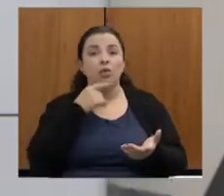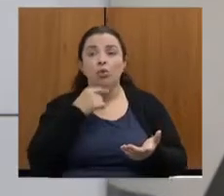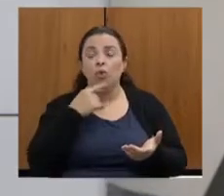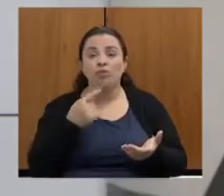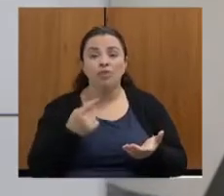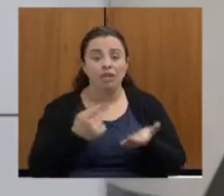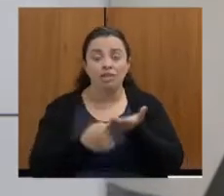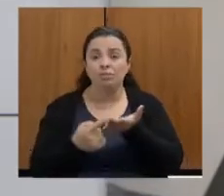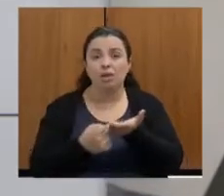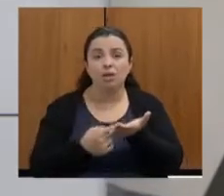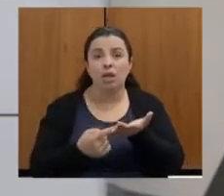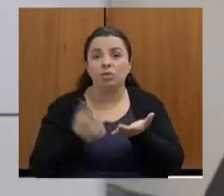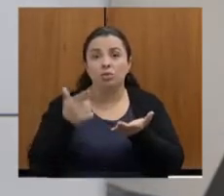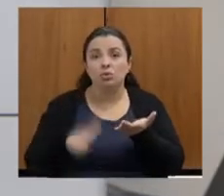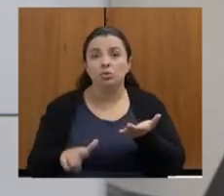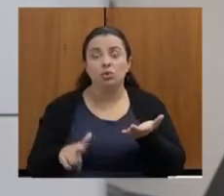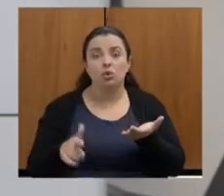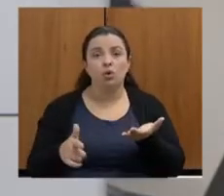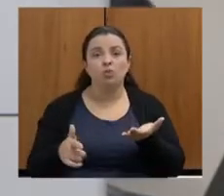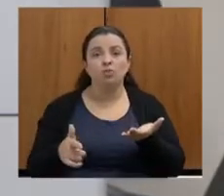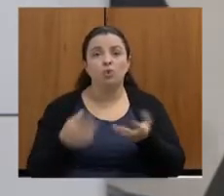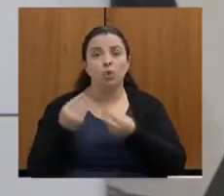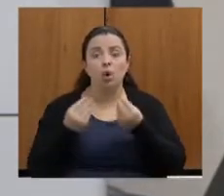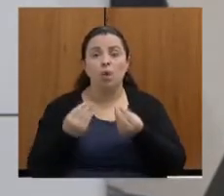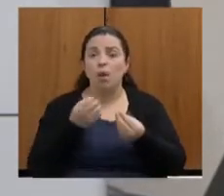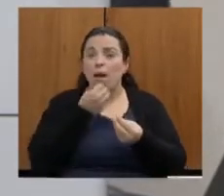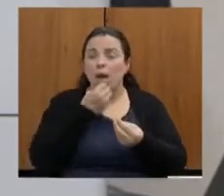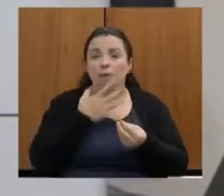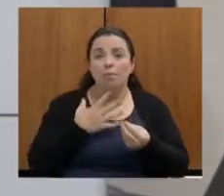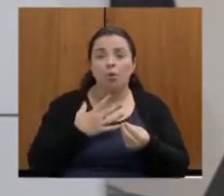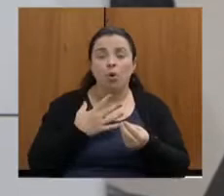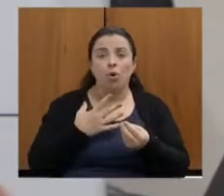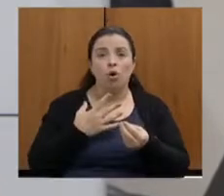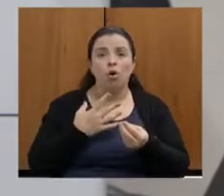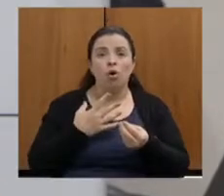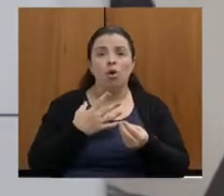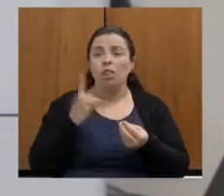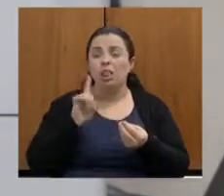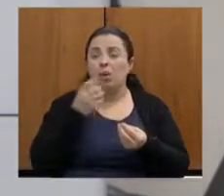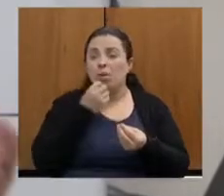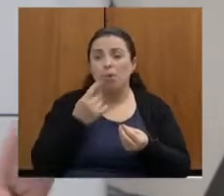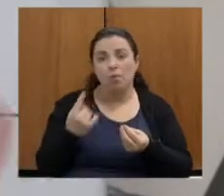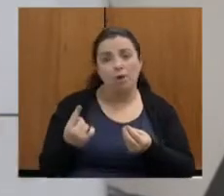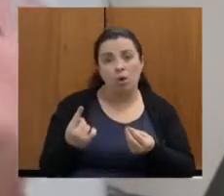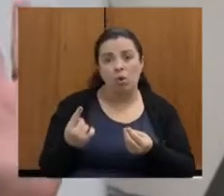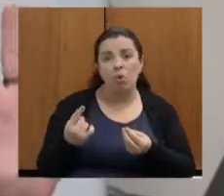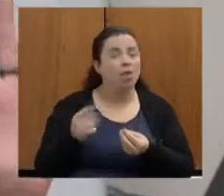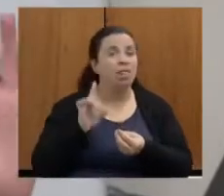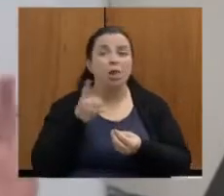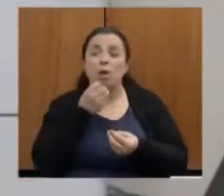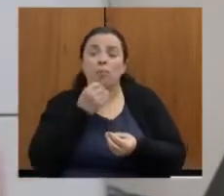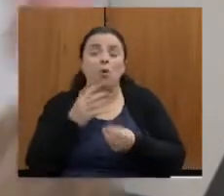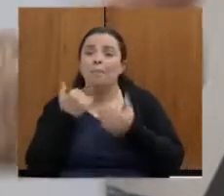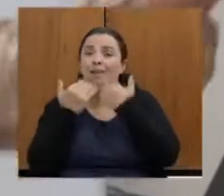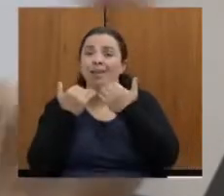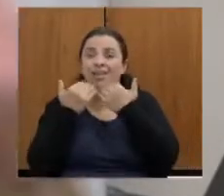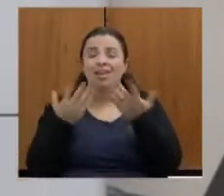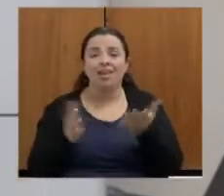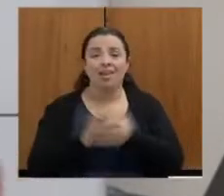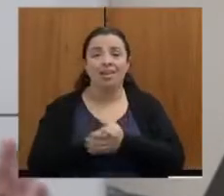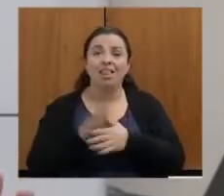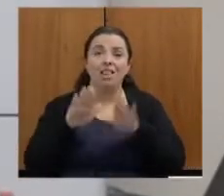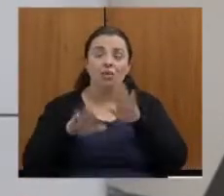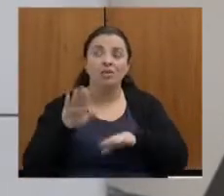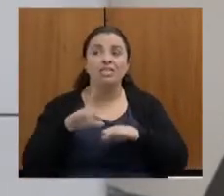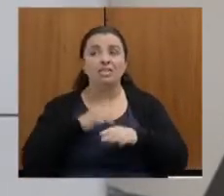bom para ninguém né porque a gente tá falando de coletividade certamente pode ter que tem um ponto outro né que seja até melhor